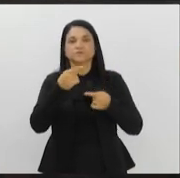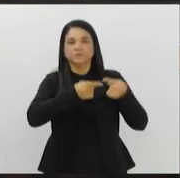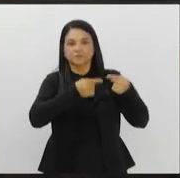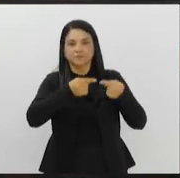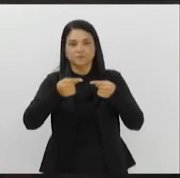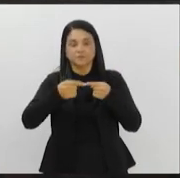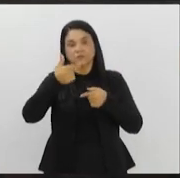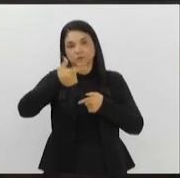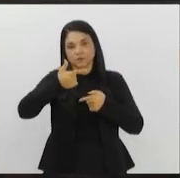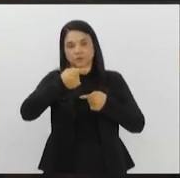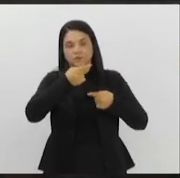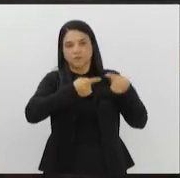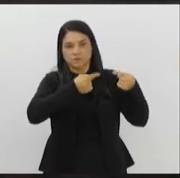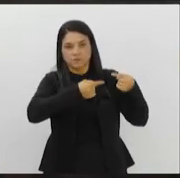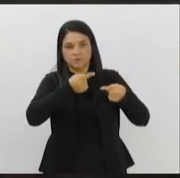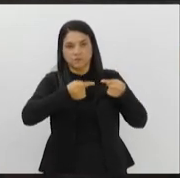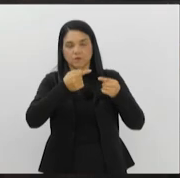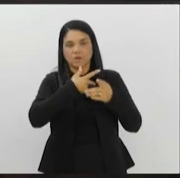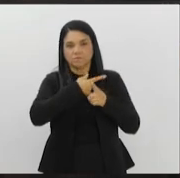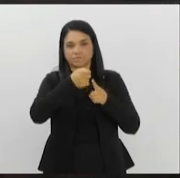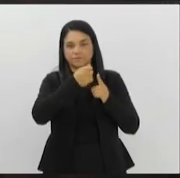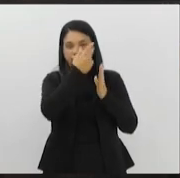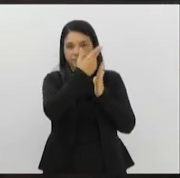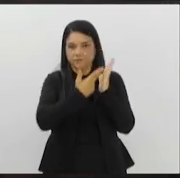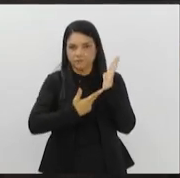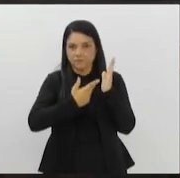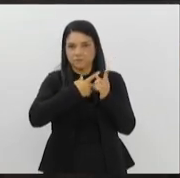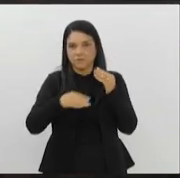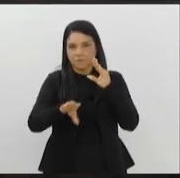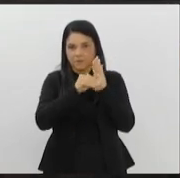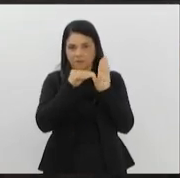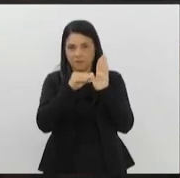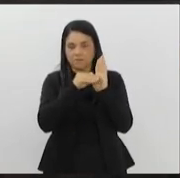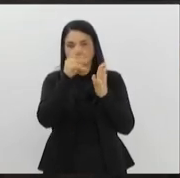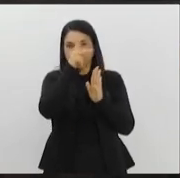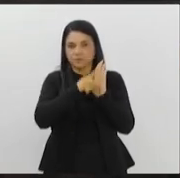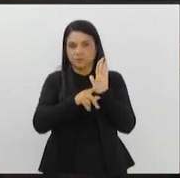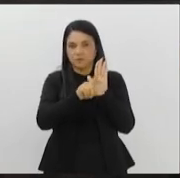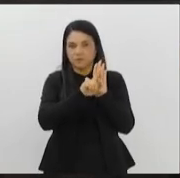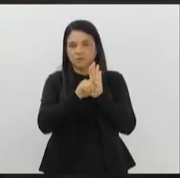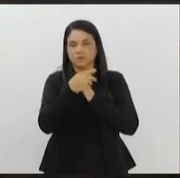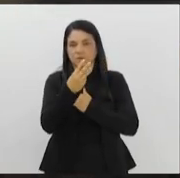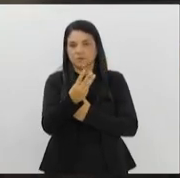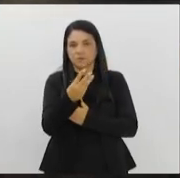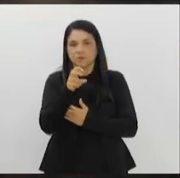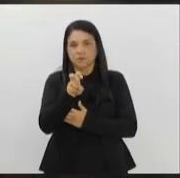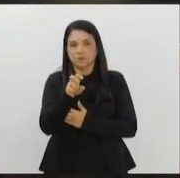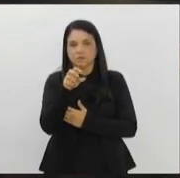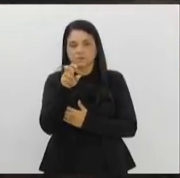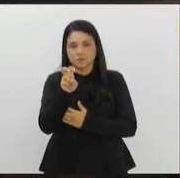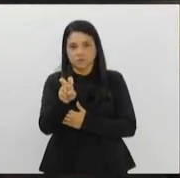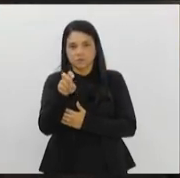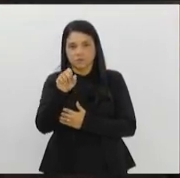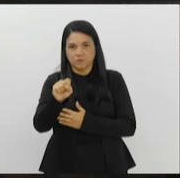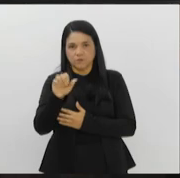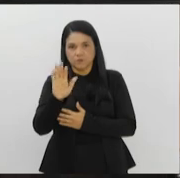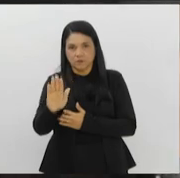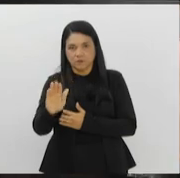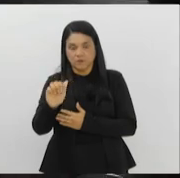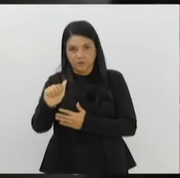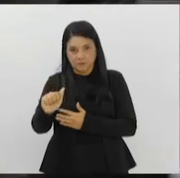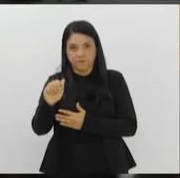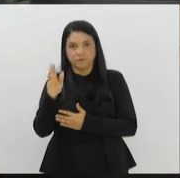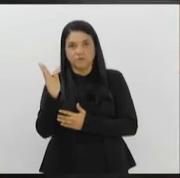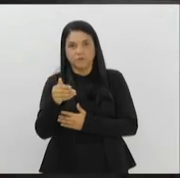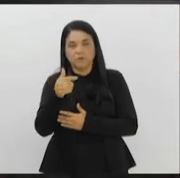ordinária, em segunda discussão, redação do vencido, assim emendada. Projeto de lei número 3.558-A de